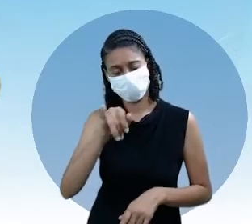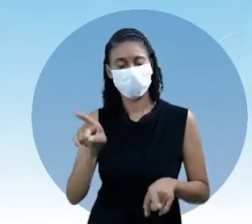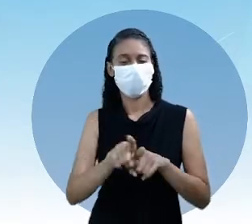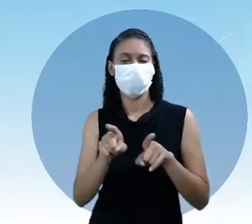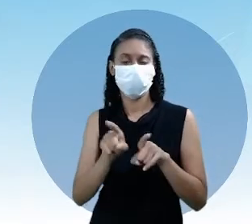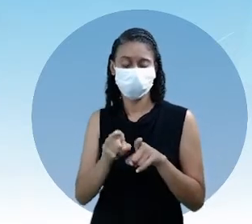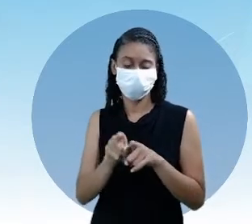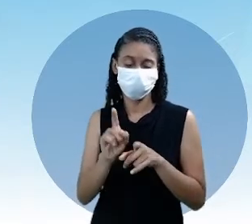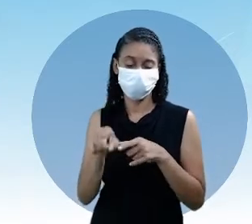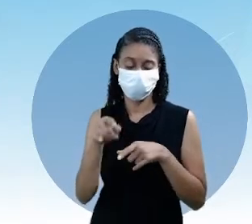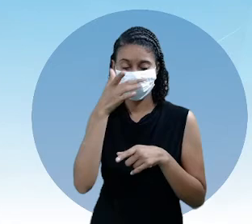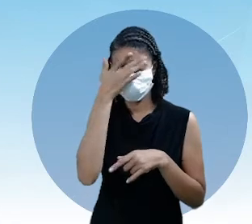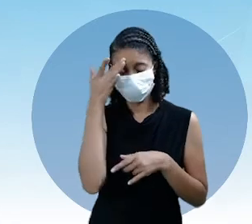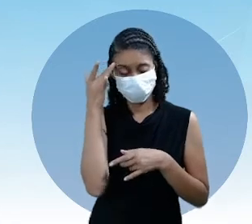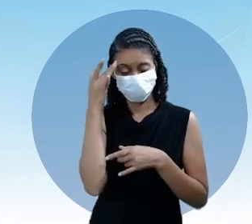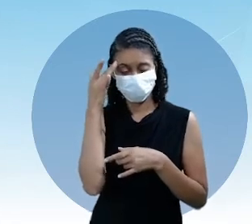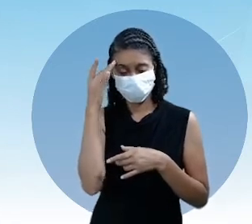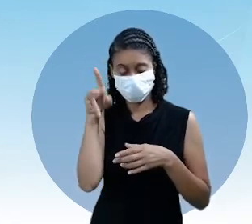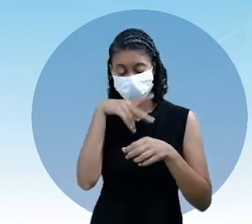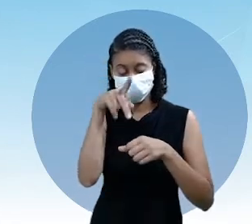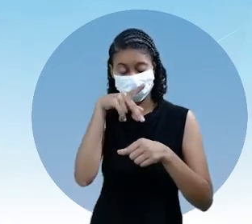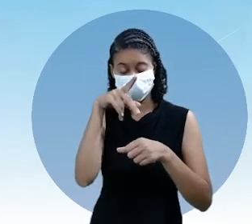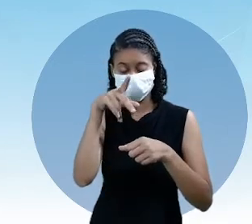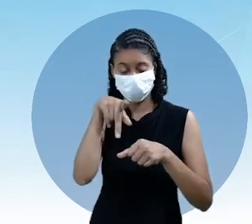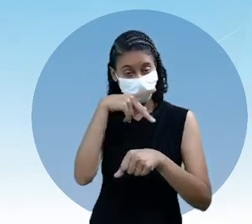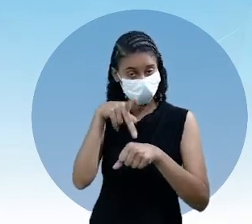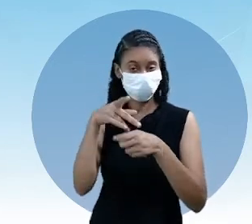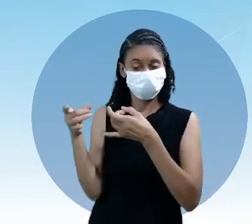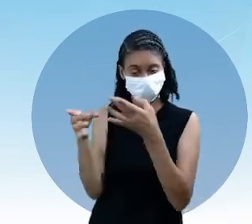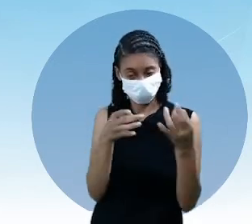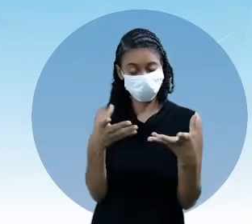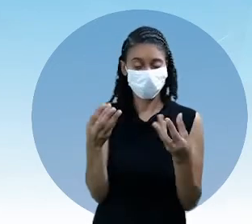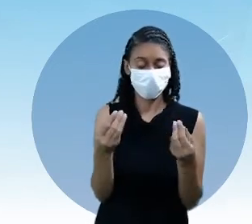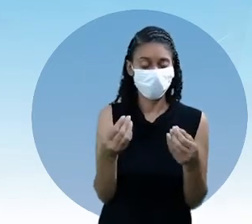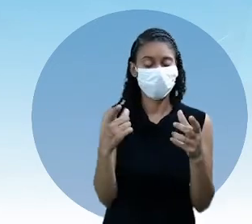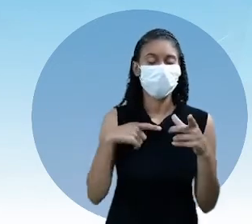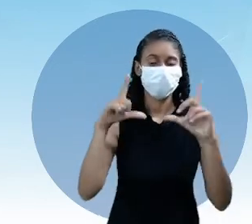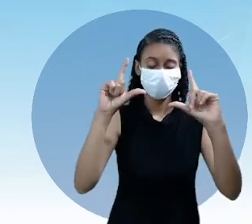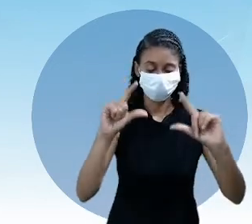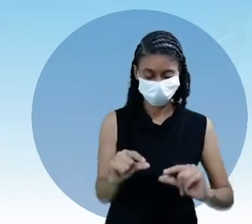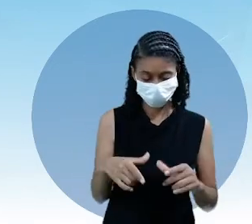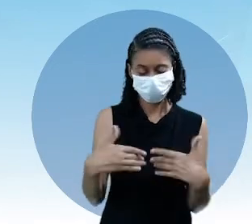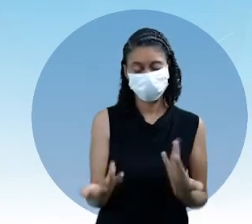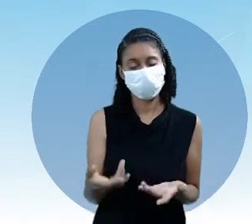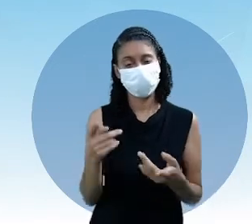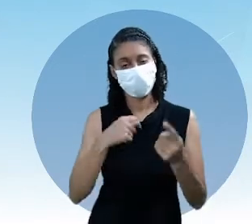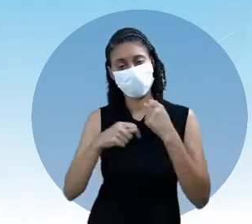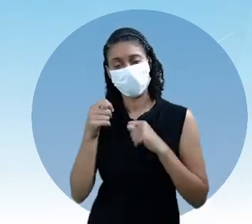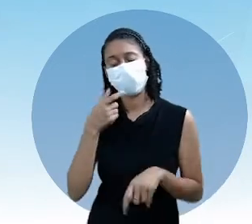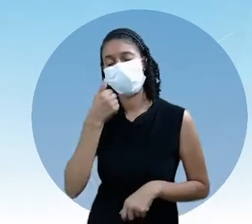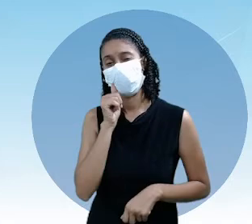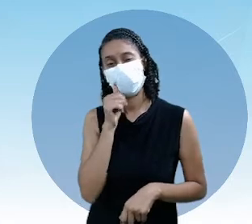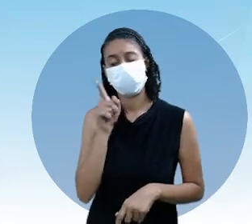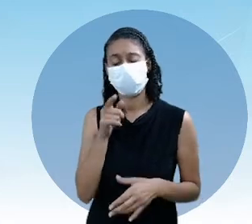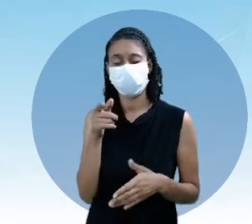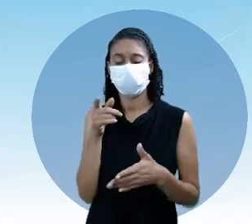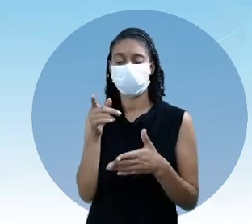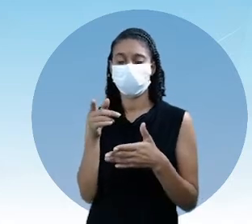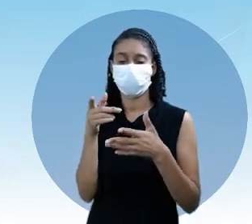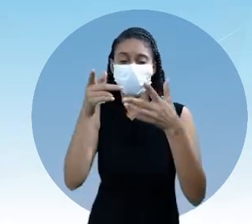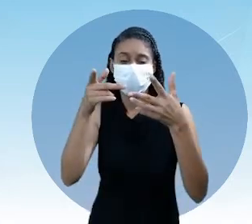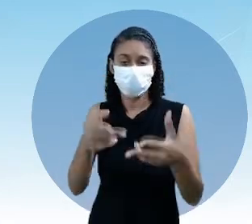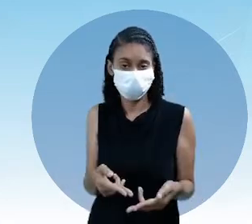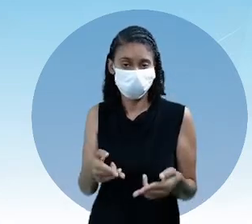naquele momento, então a gente vai ter uma quebra nessa demanda. E, no entanto, a economia argentina ela não vai seguir os